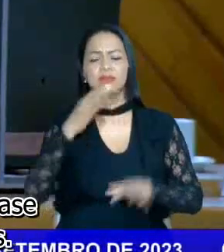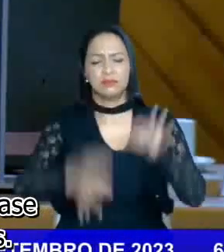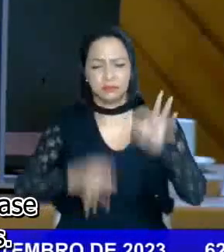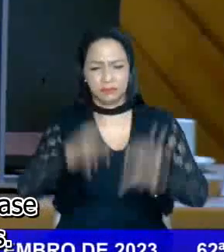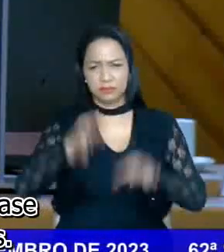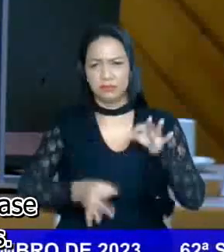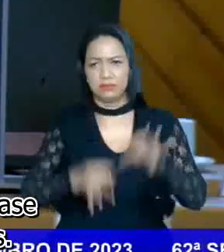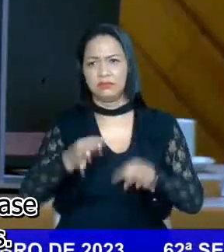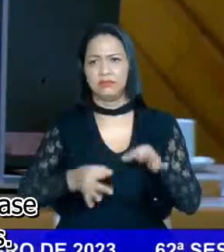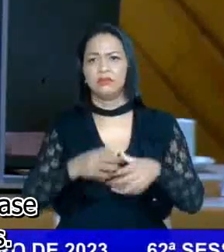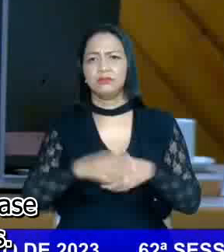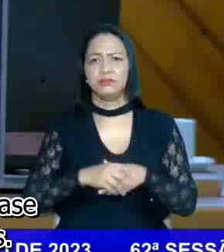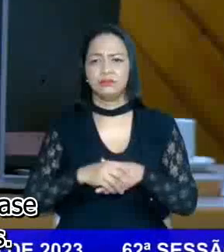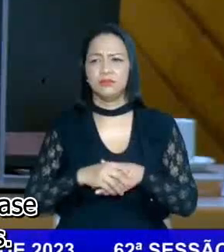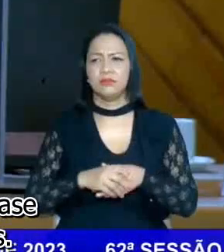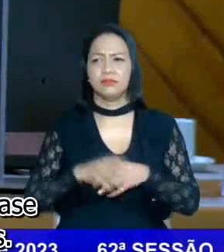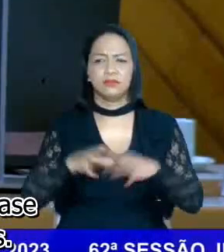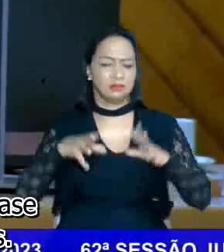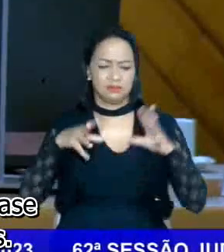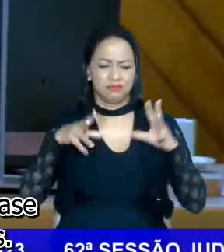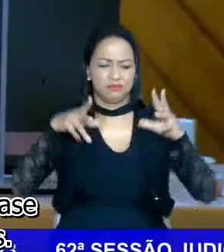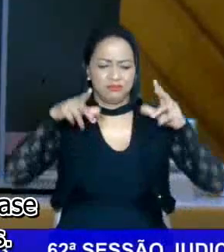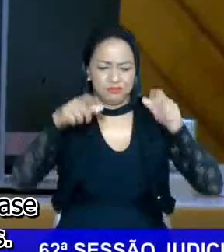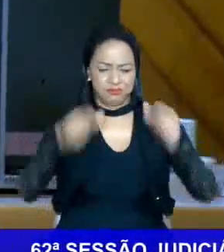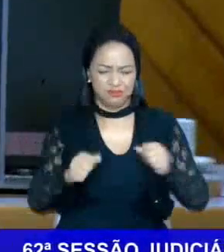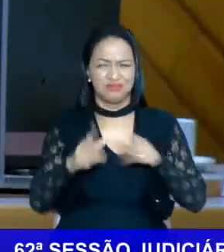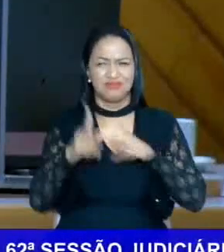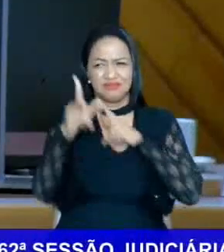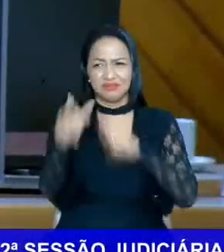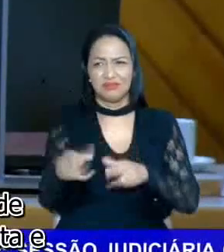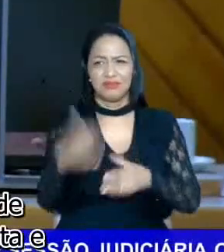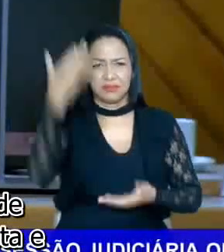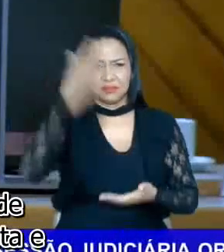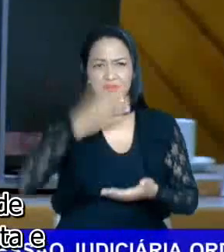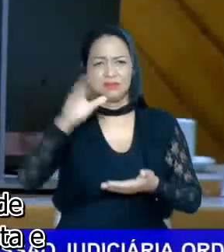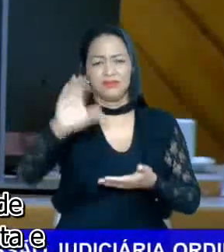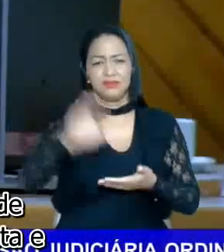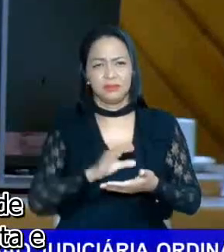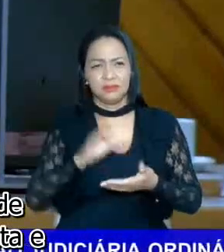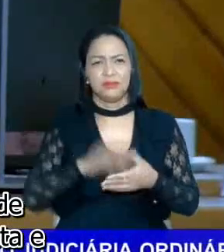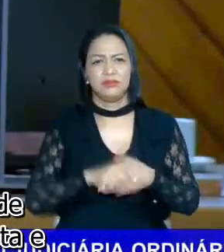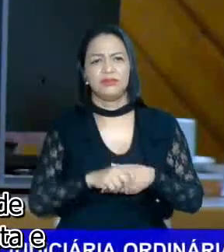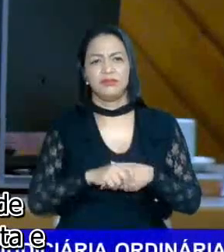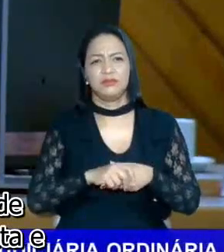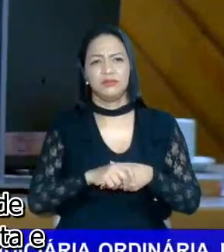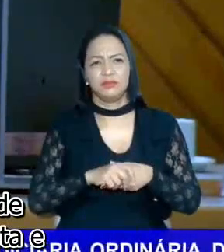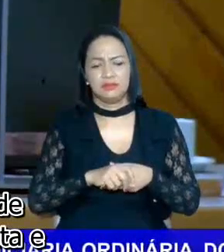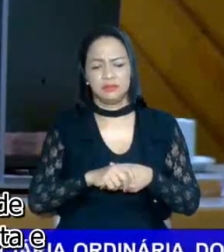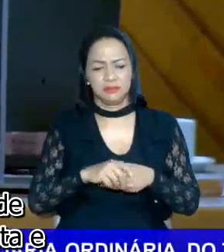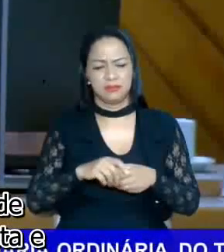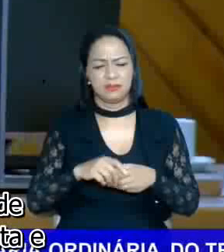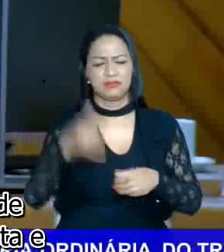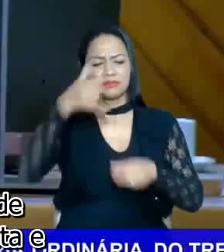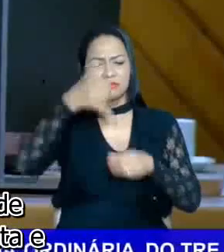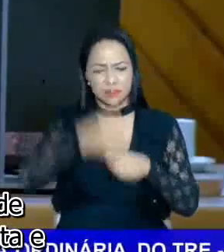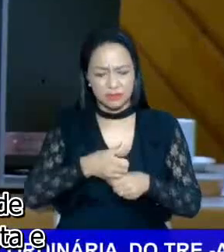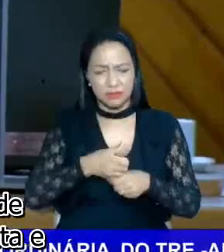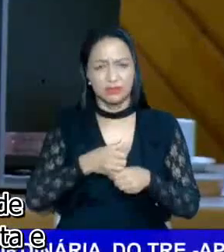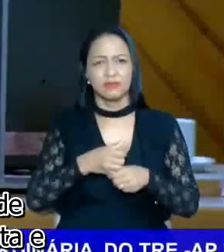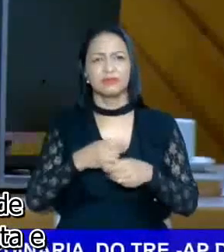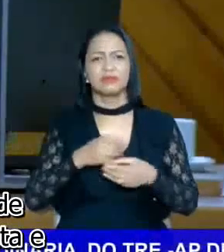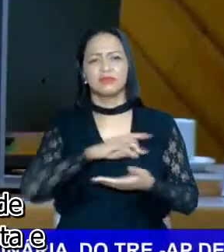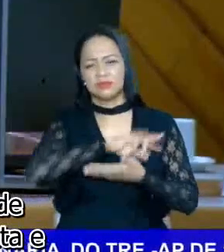julgamos em quase totalidade das nossas prestações de contas. Então, essa questão da aquisição de combustível, de